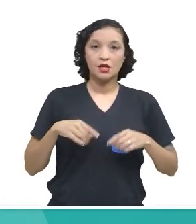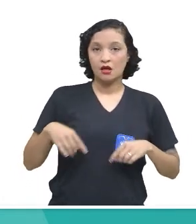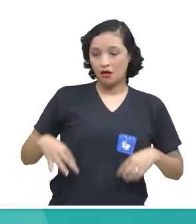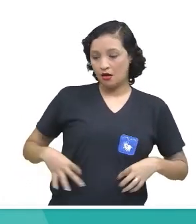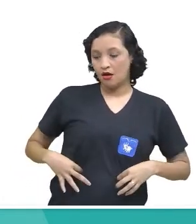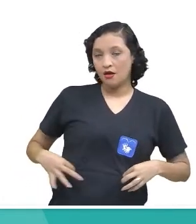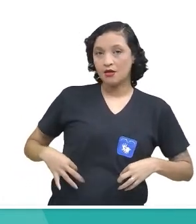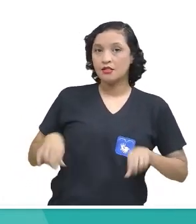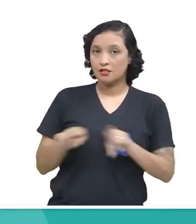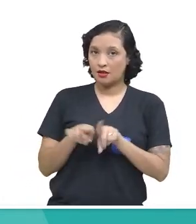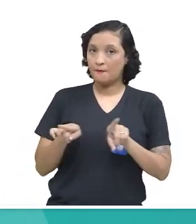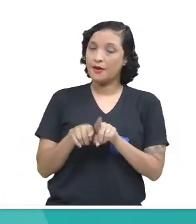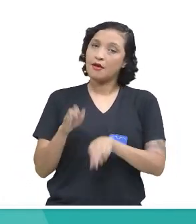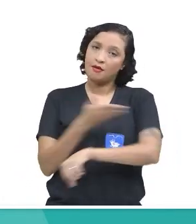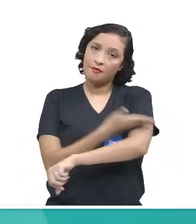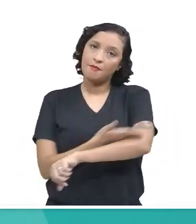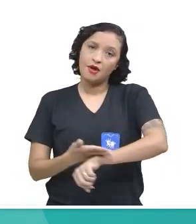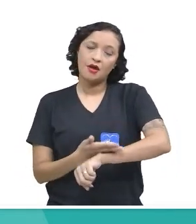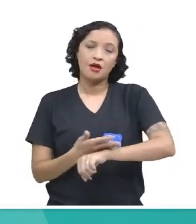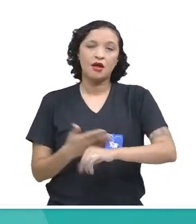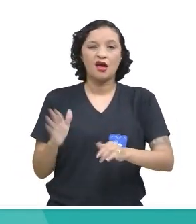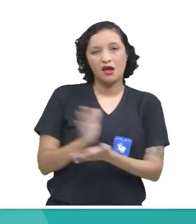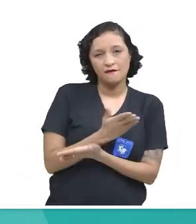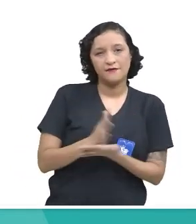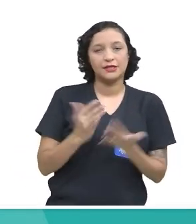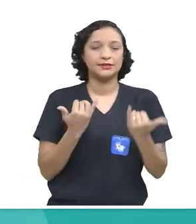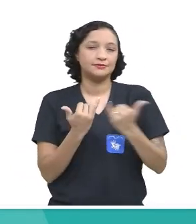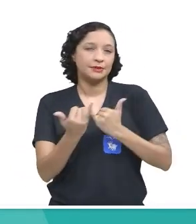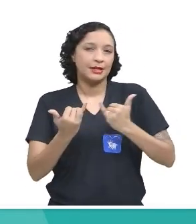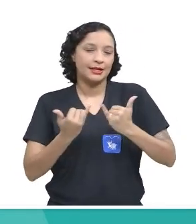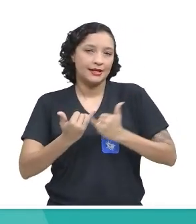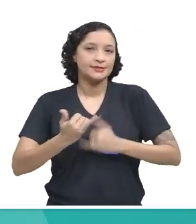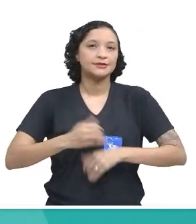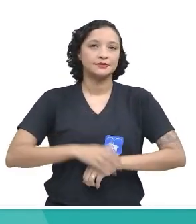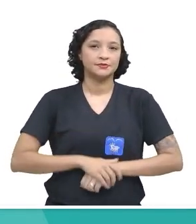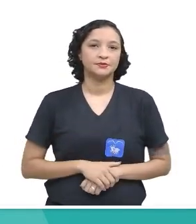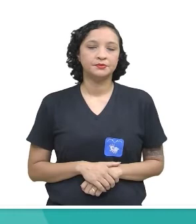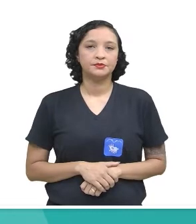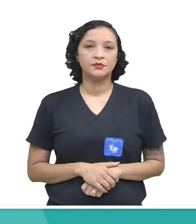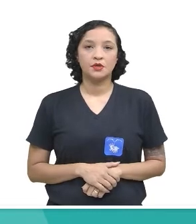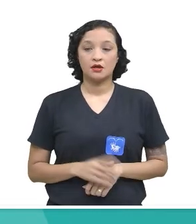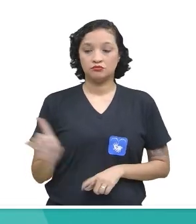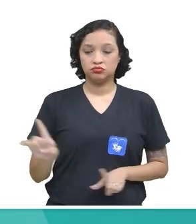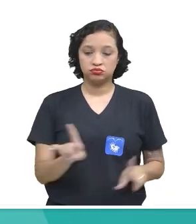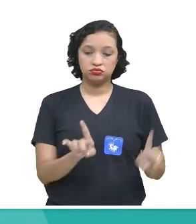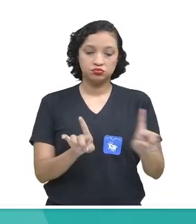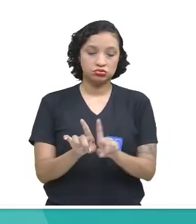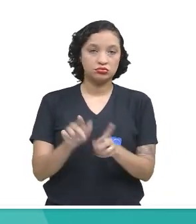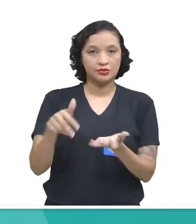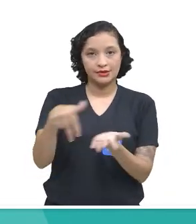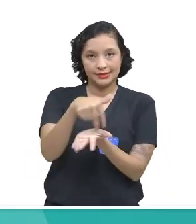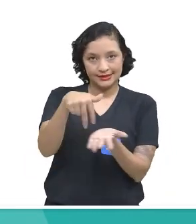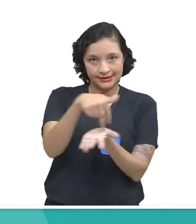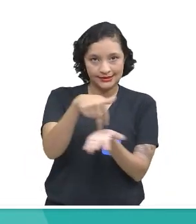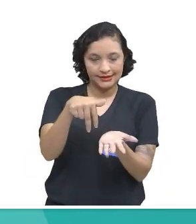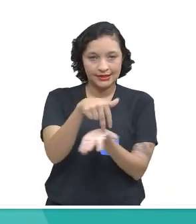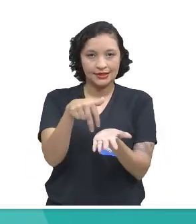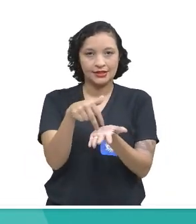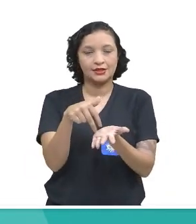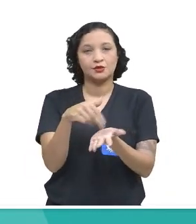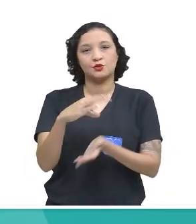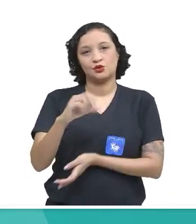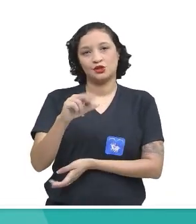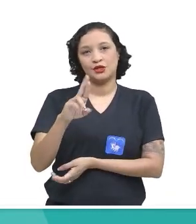blusa dele são parecidas, são semelhantes, tá? E aí eles formam o casal de dançarinos de